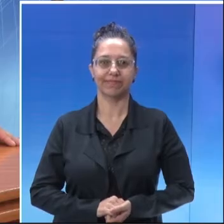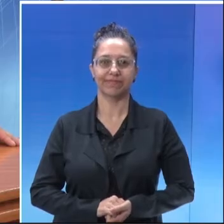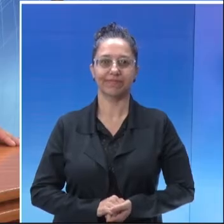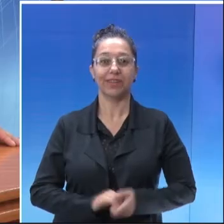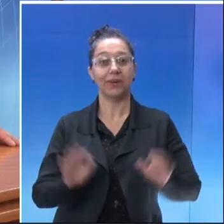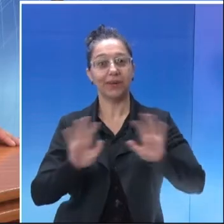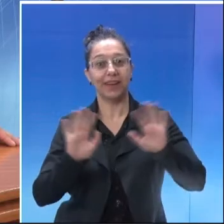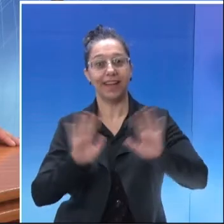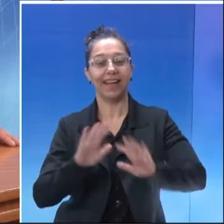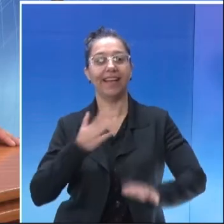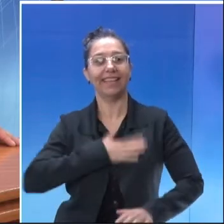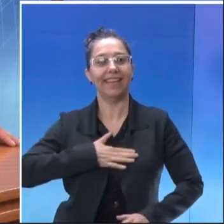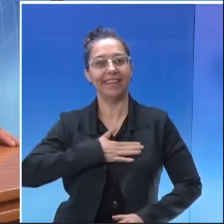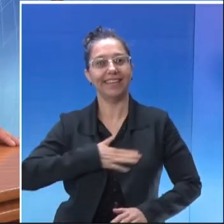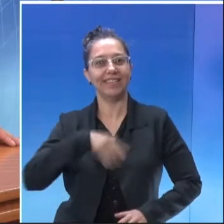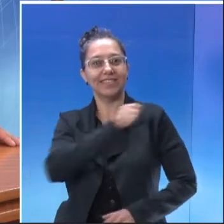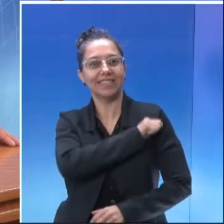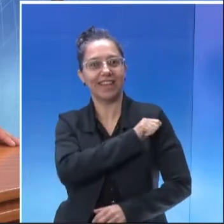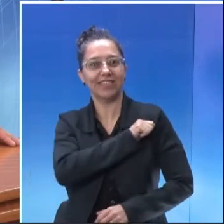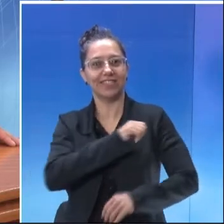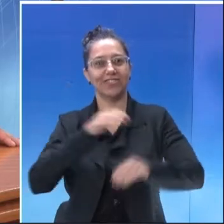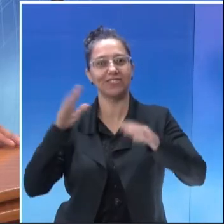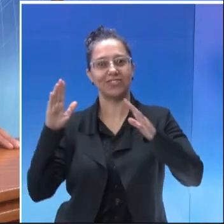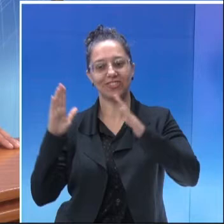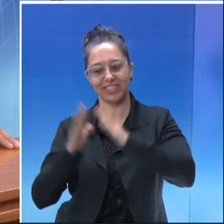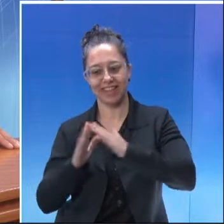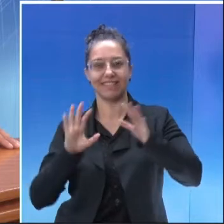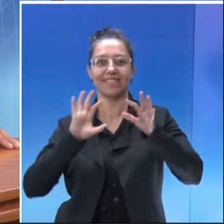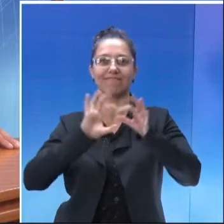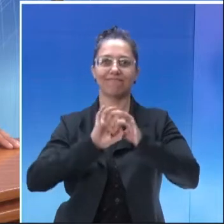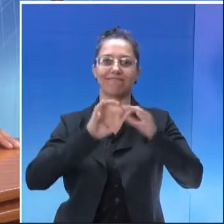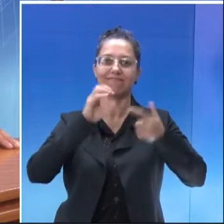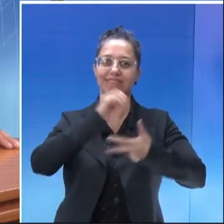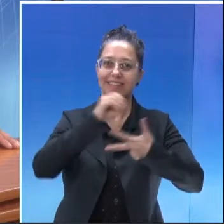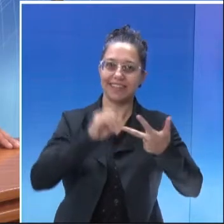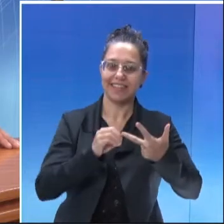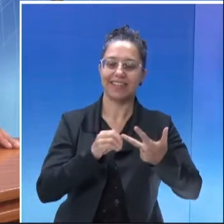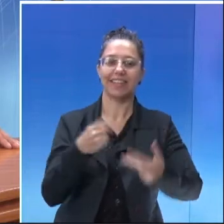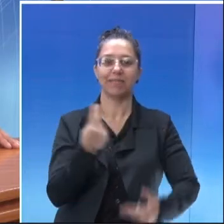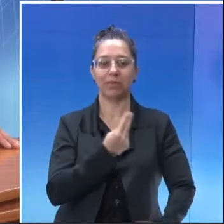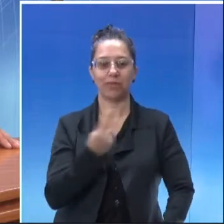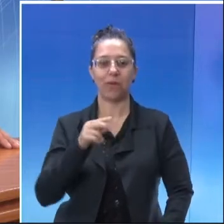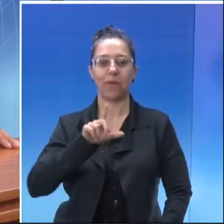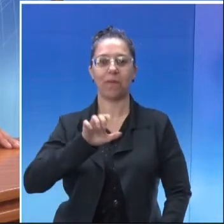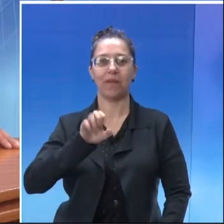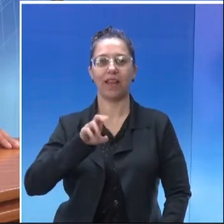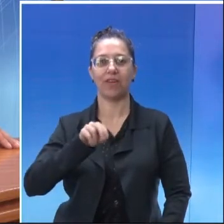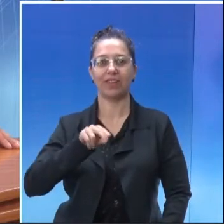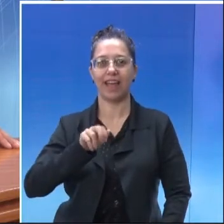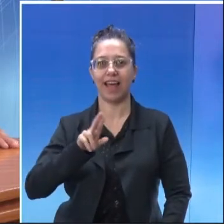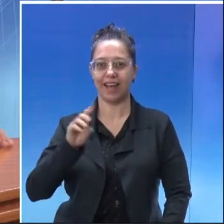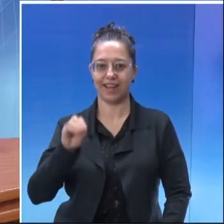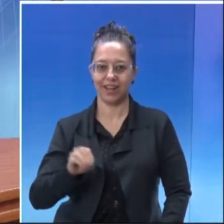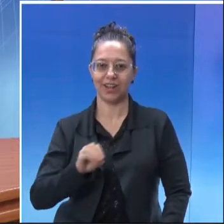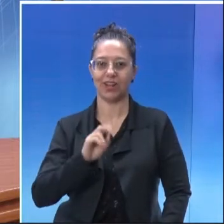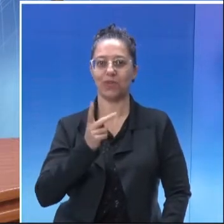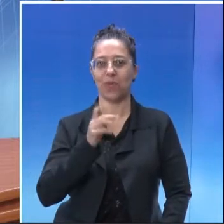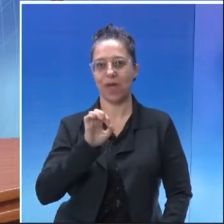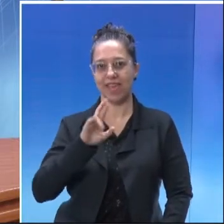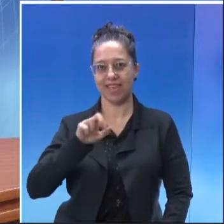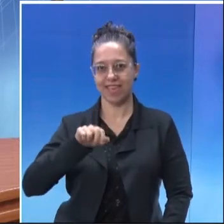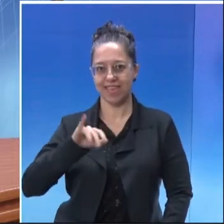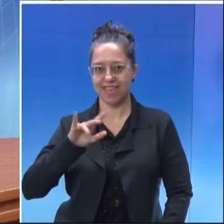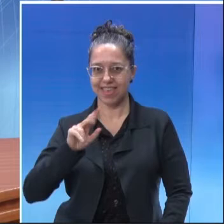aí, meus queridos alunos do Tô de Casa no Enem, meu nome é Leonardo Henrique, eu sou professor mestre em filosofia e hoje